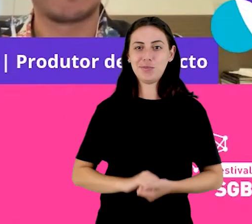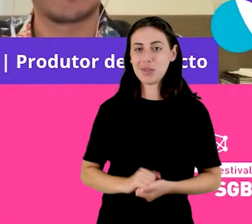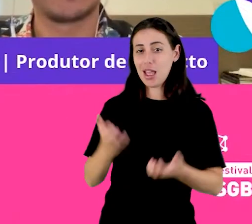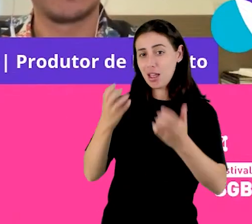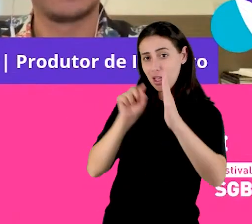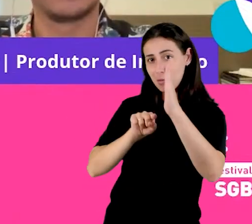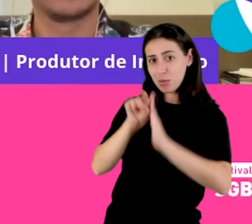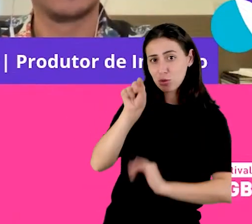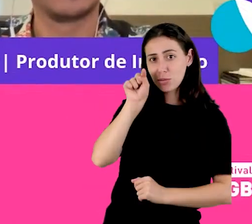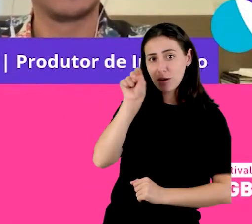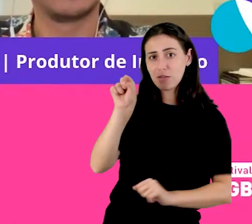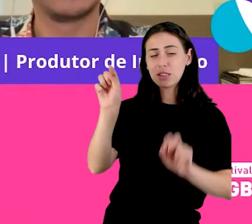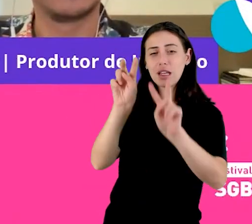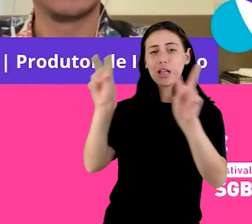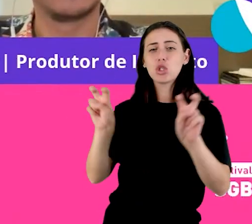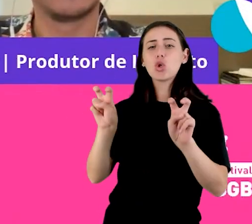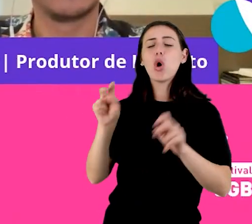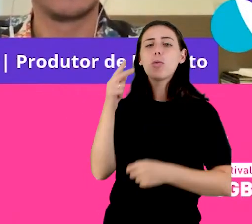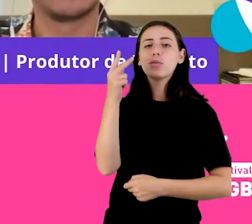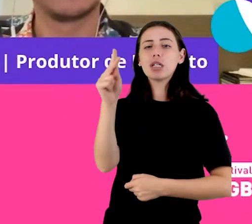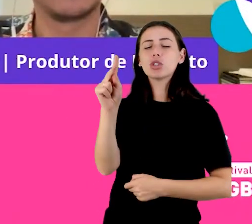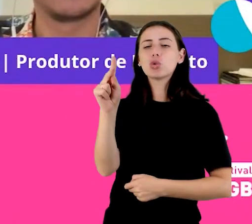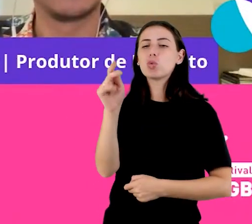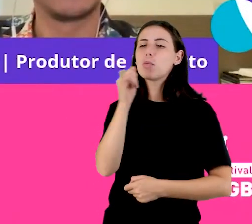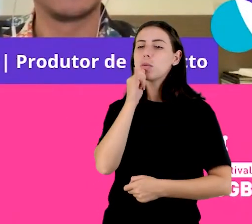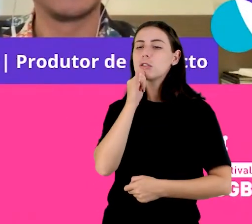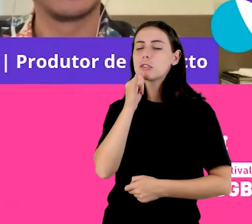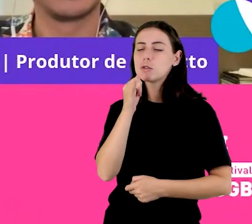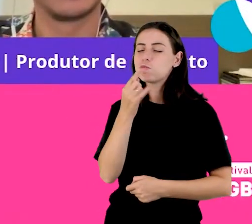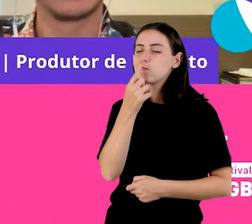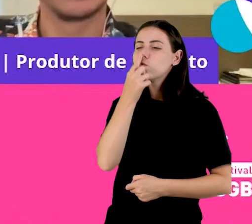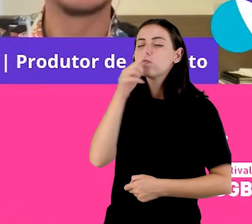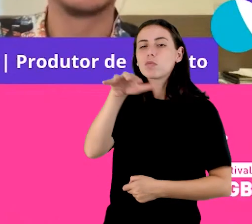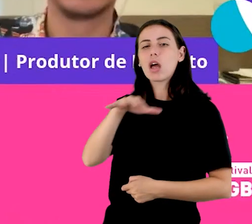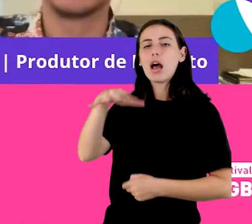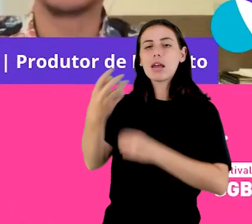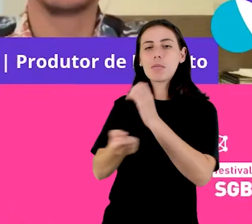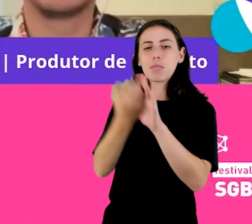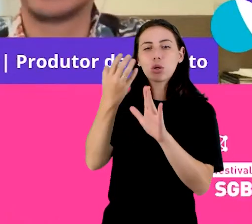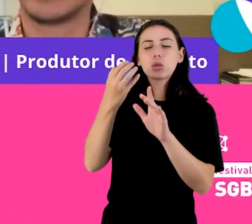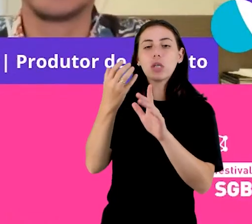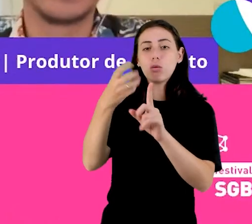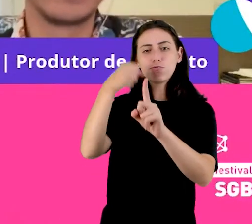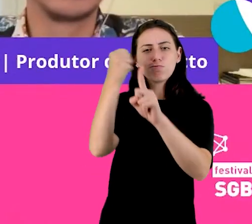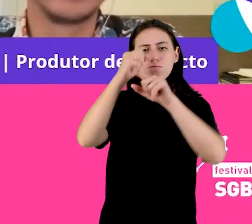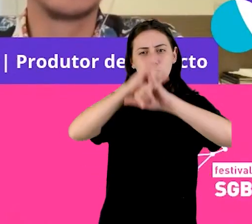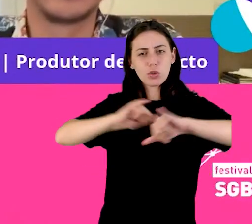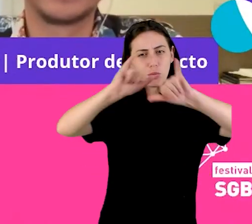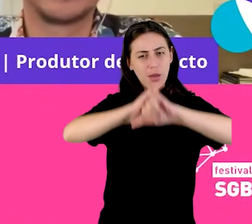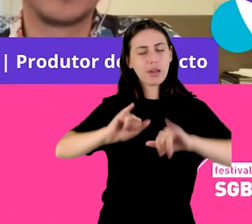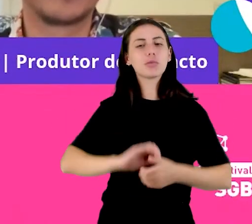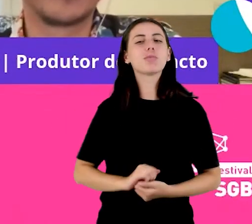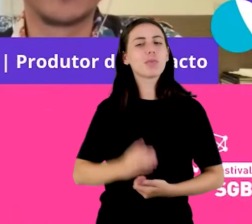da campanha de impacto do Limiar, esses documentários dão esperança na humanidade e na vida do tipo, a gente vai conseguir mudar isso.